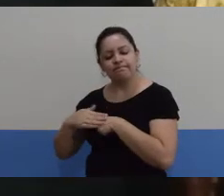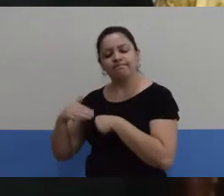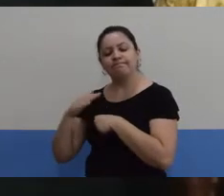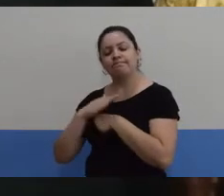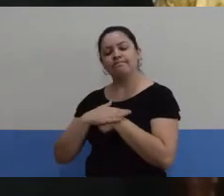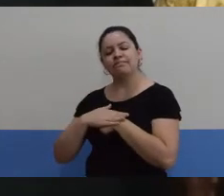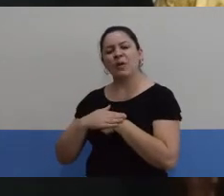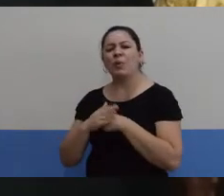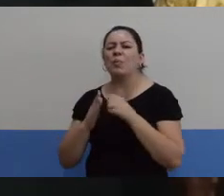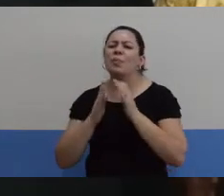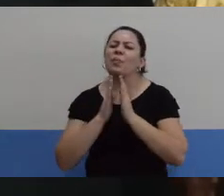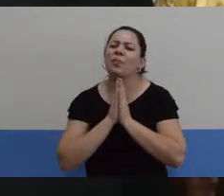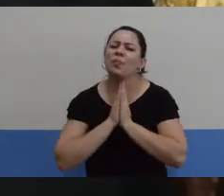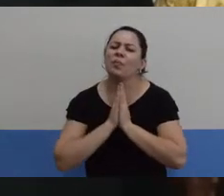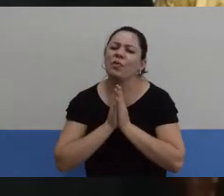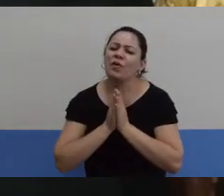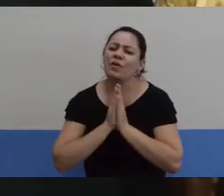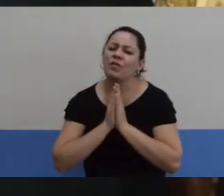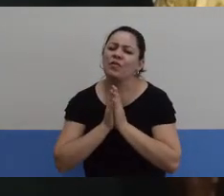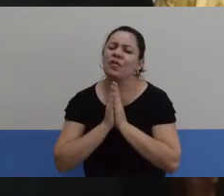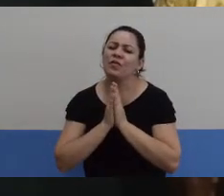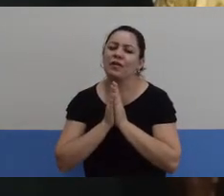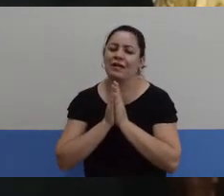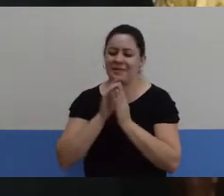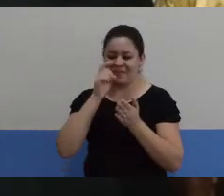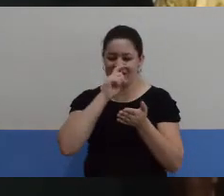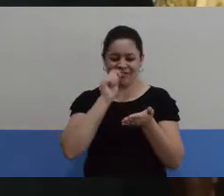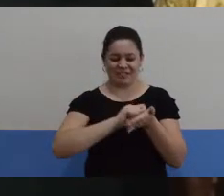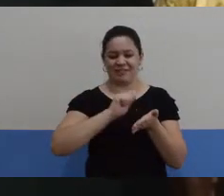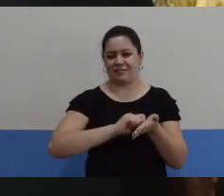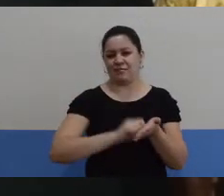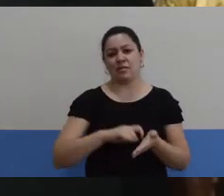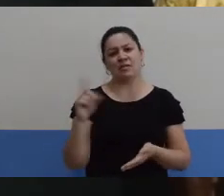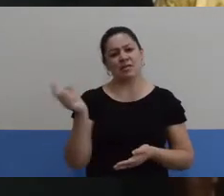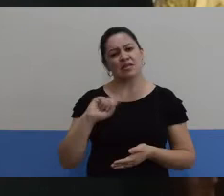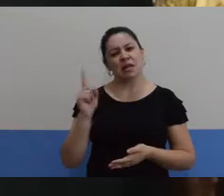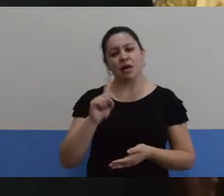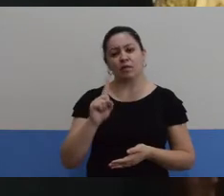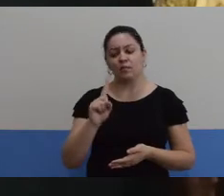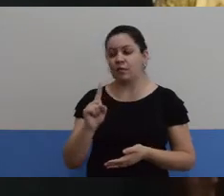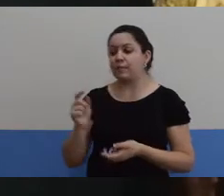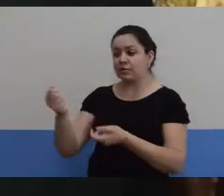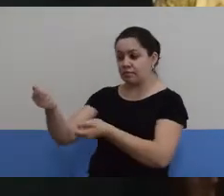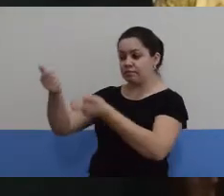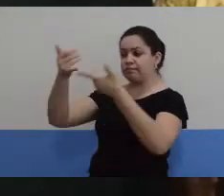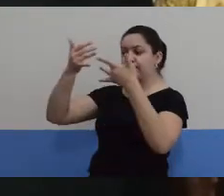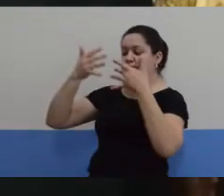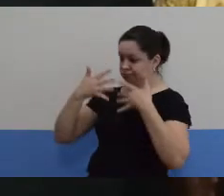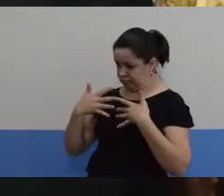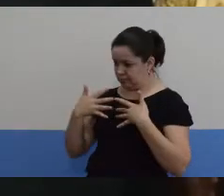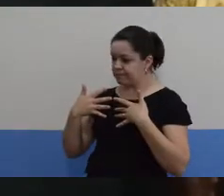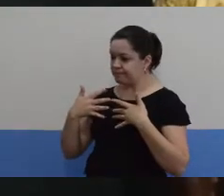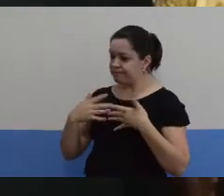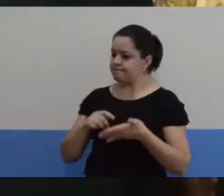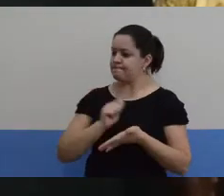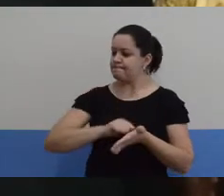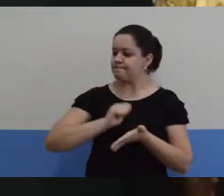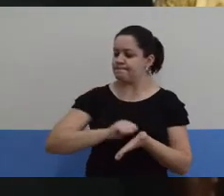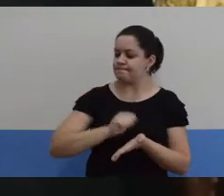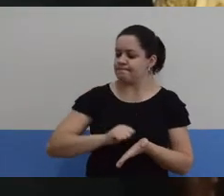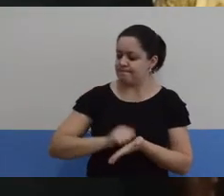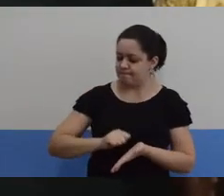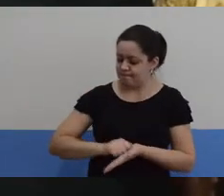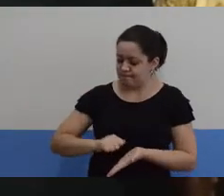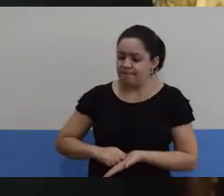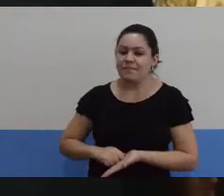favor, não omita, escreva tal qual você ouviu, porque nós não precisamos ouvir isso, mas o